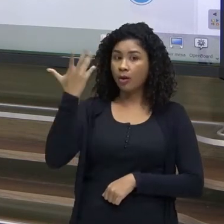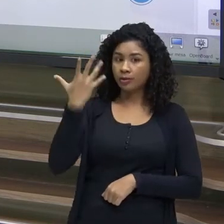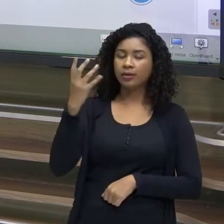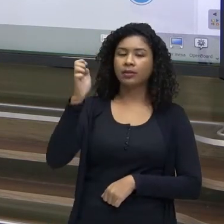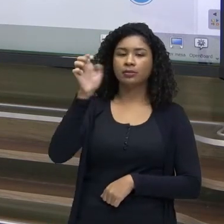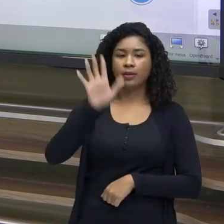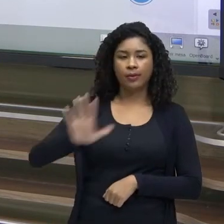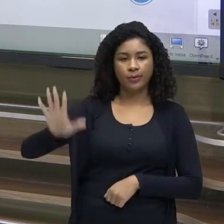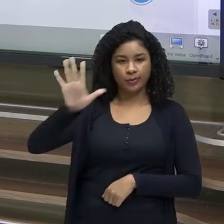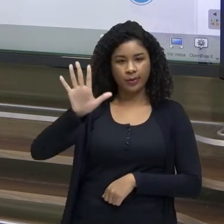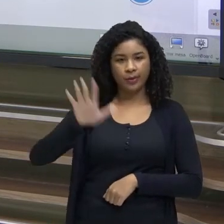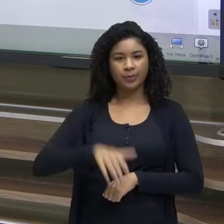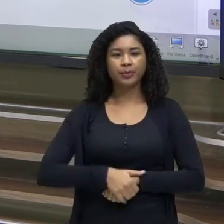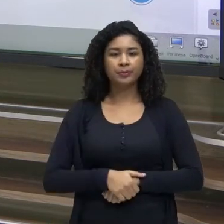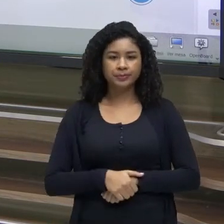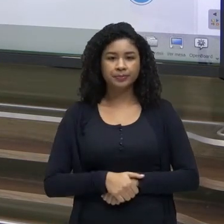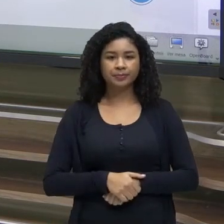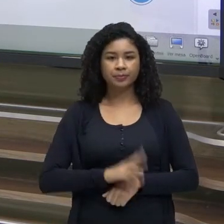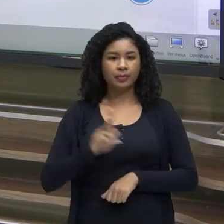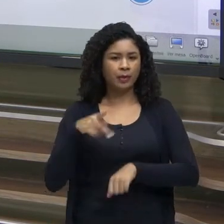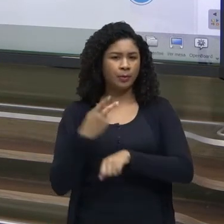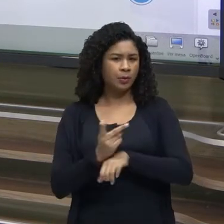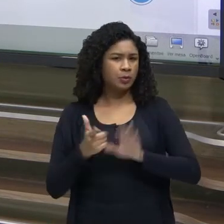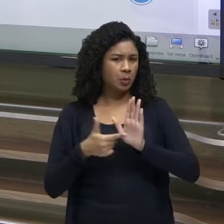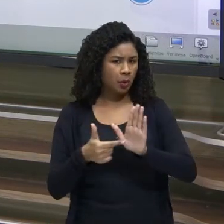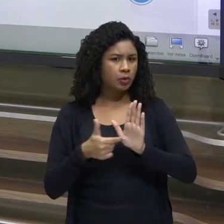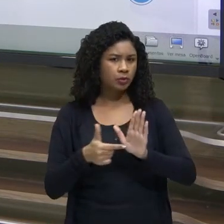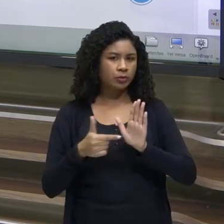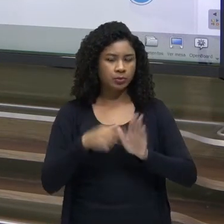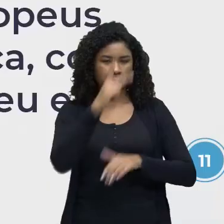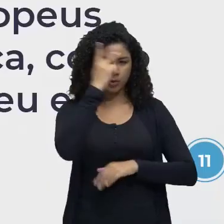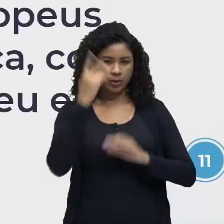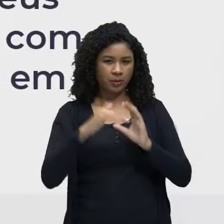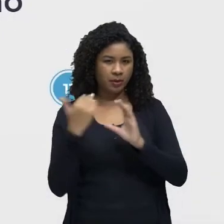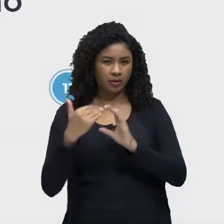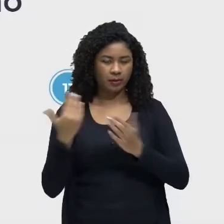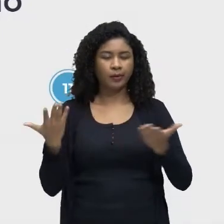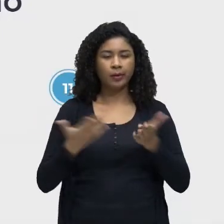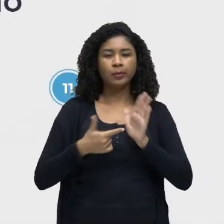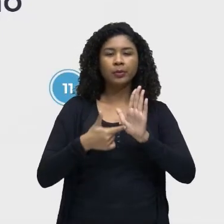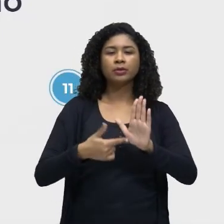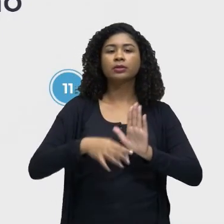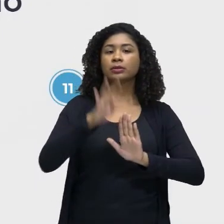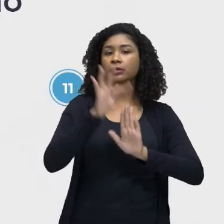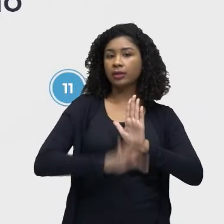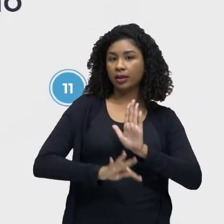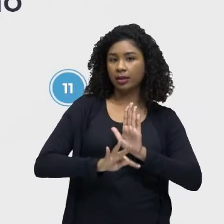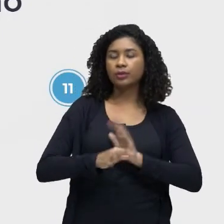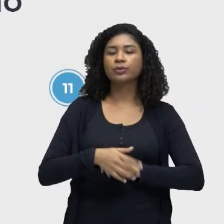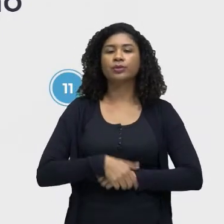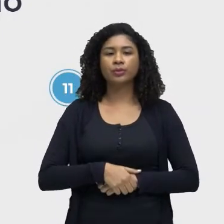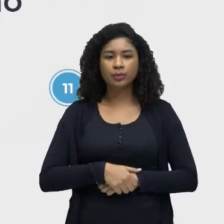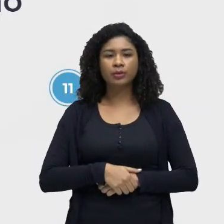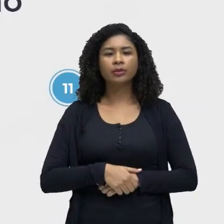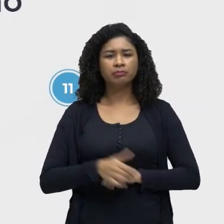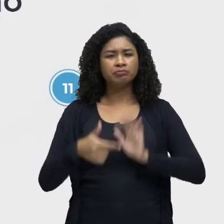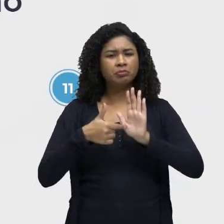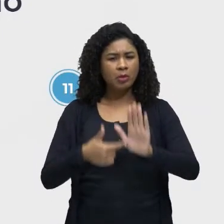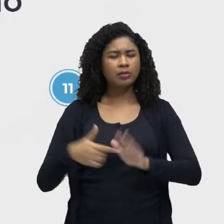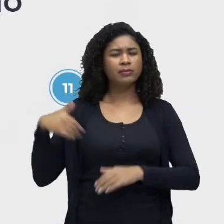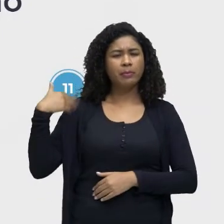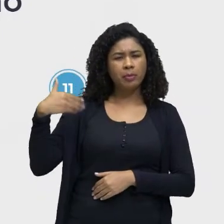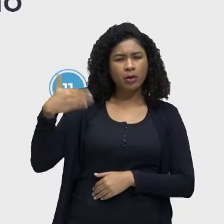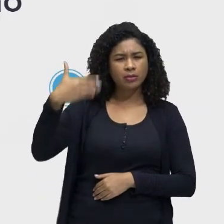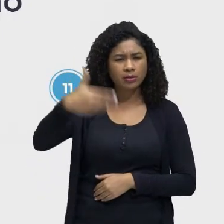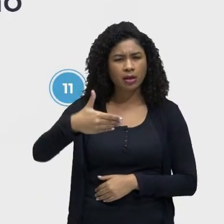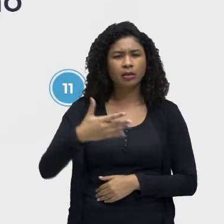Mas, vamos lá, novamente, depois eu trago para vocês as participações. Então, a gente tem o texto aí para vocês, né, que vai trazer todo esse processo que está ocorrendo de